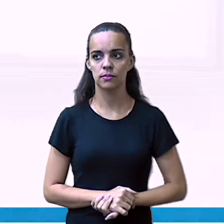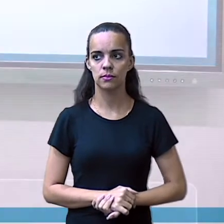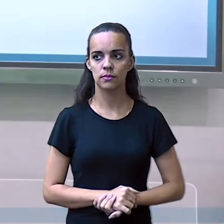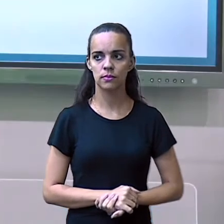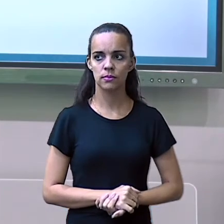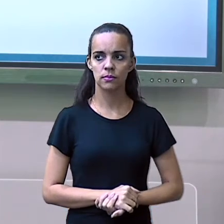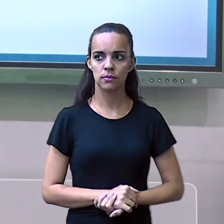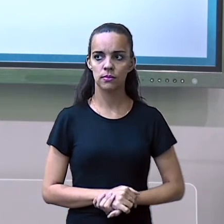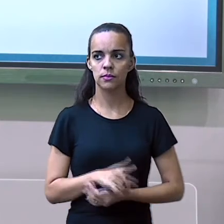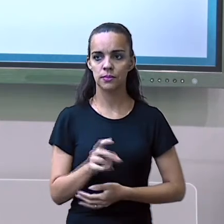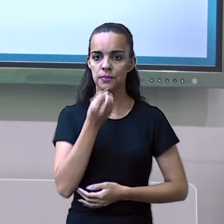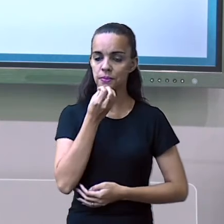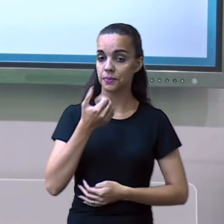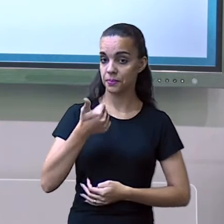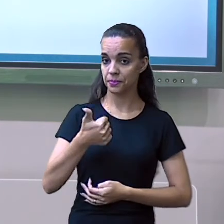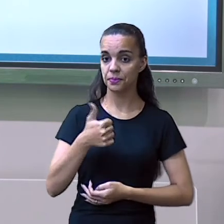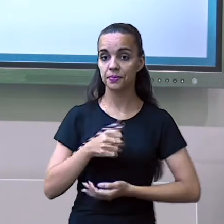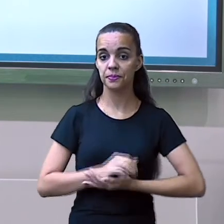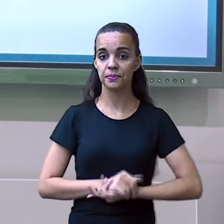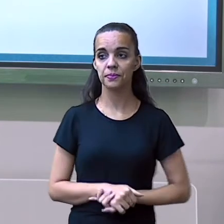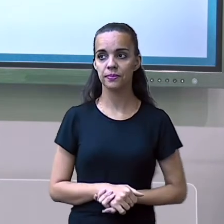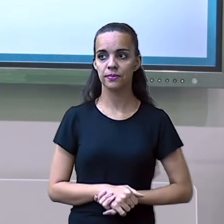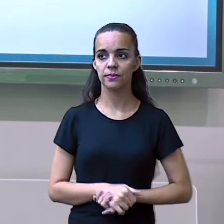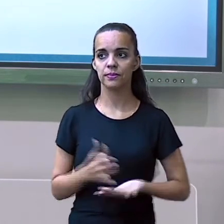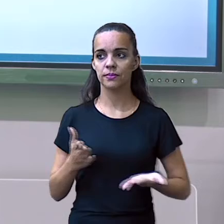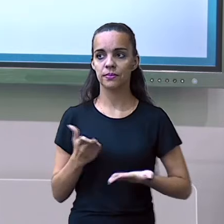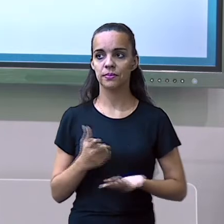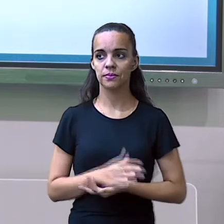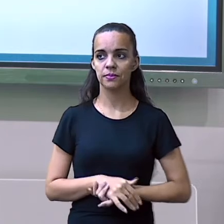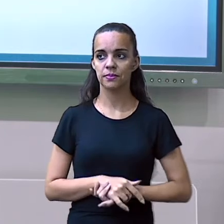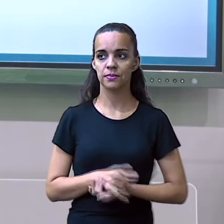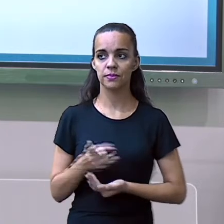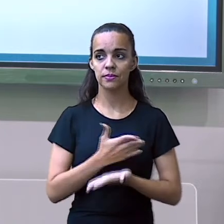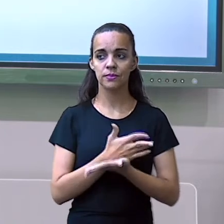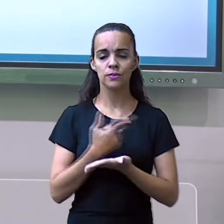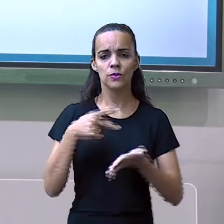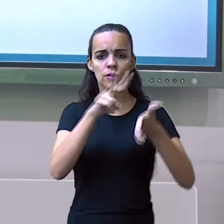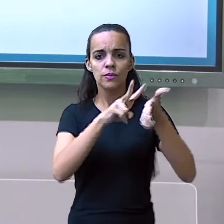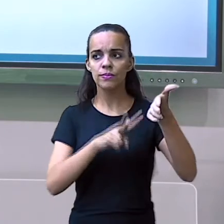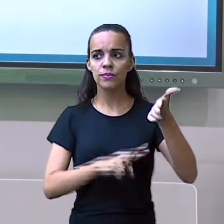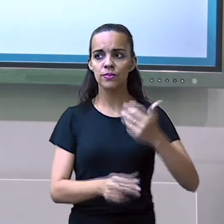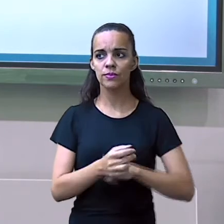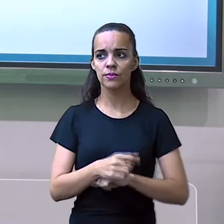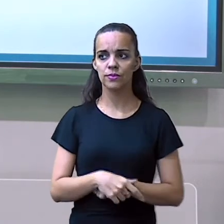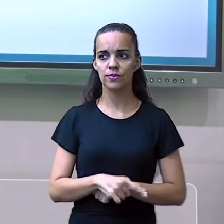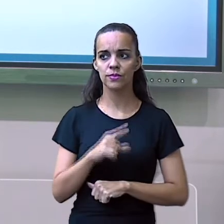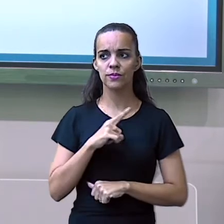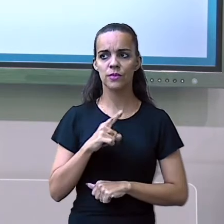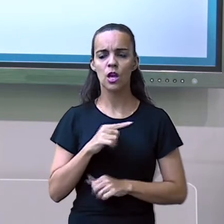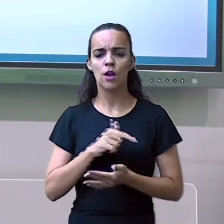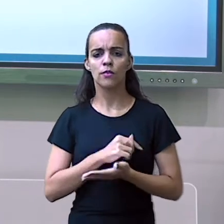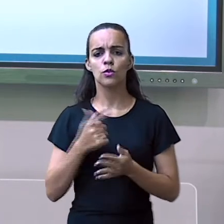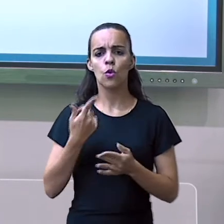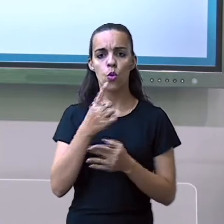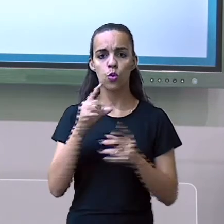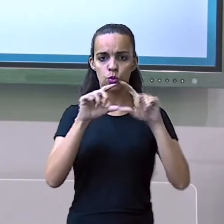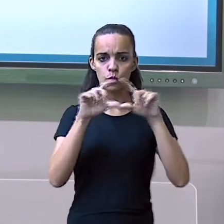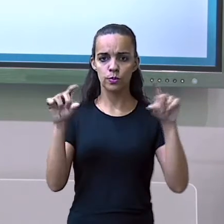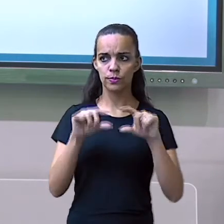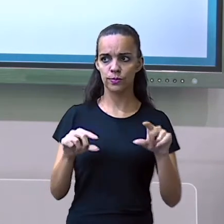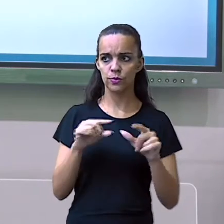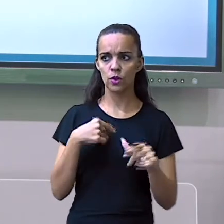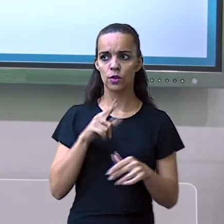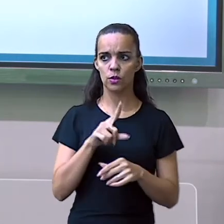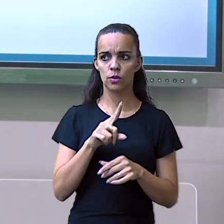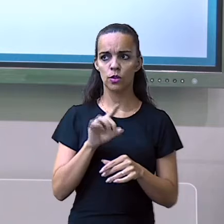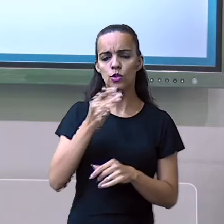listados. Muito bem. Agora, iremos reler os 2 últimos parágrafos de